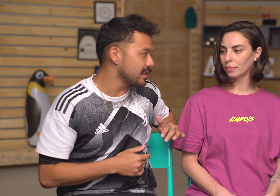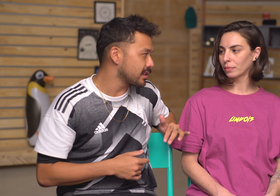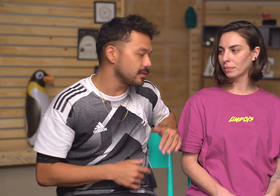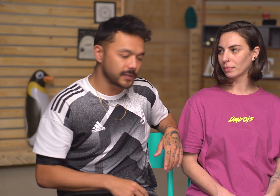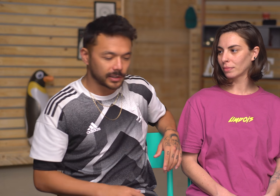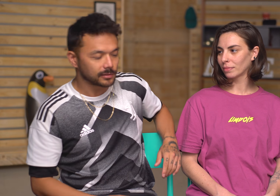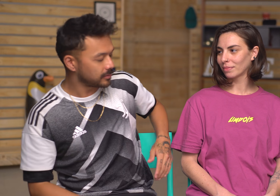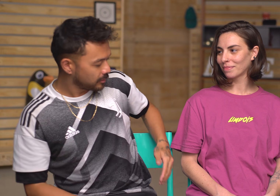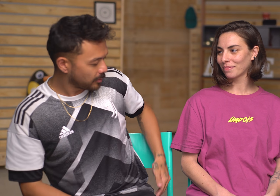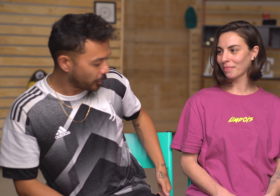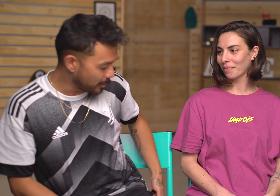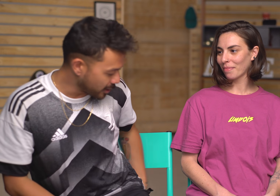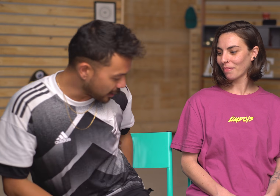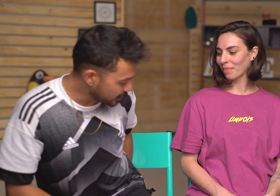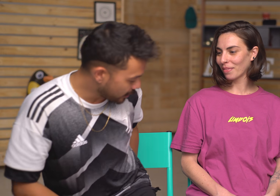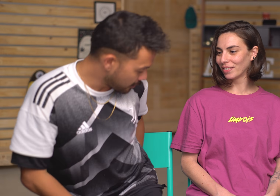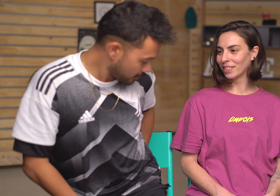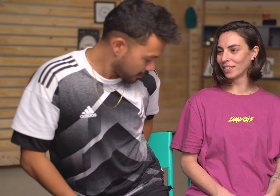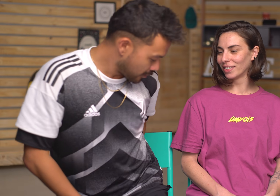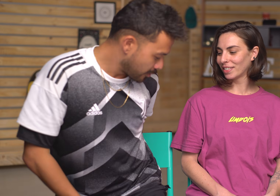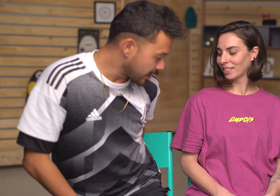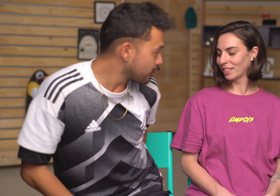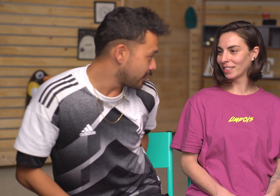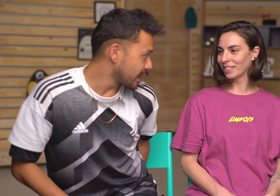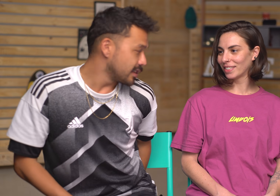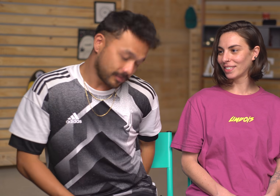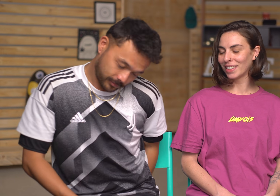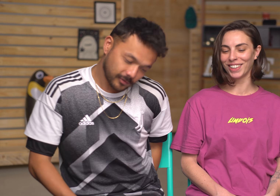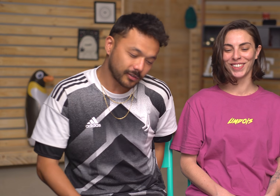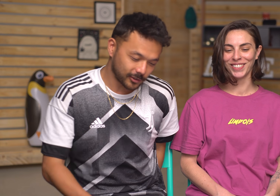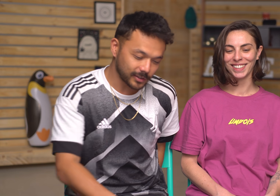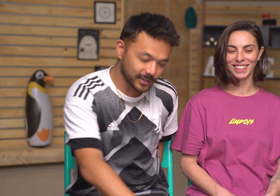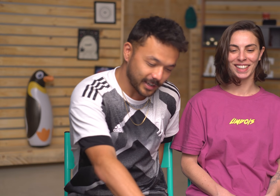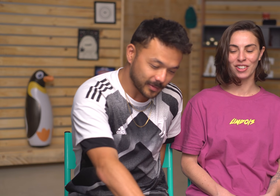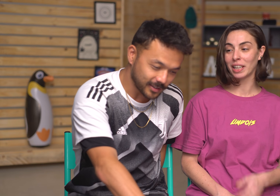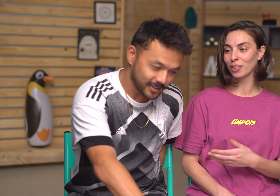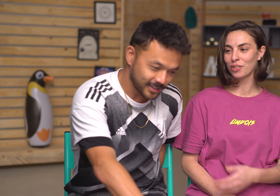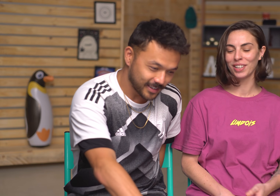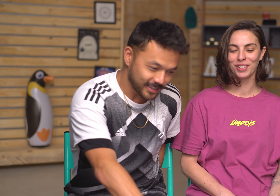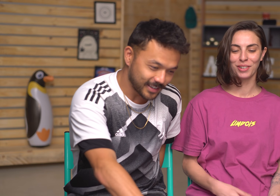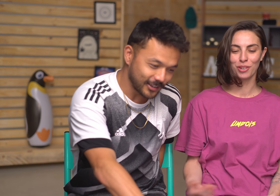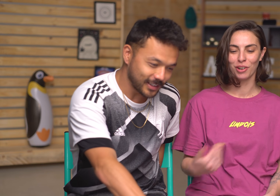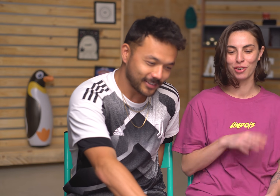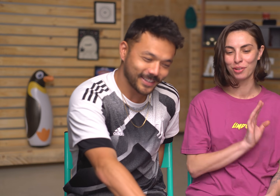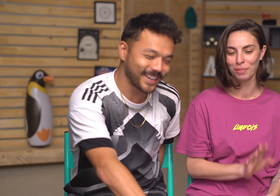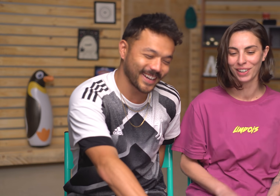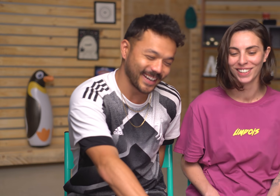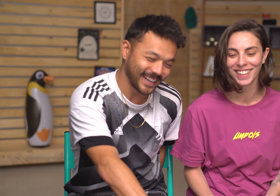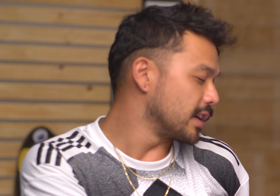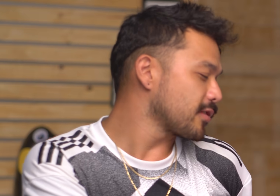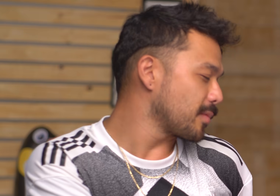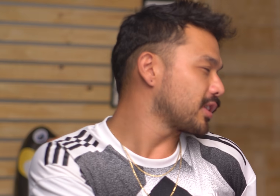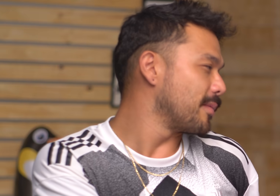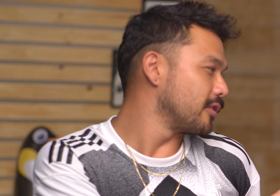que é esse aqui, Fernando. Põe a mão aqui embaixo, aqui assim, ó. Não. Porque seu cu vai cair? Não. Tô falando sério. Achei que era no seu. Segura não, o seu não. Que eu seguro o